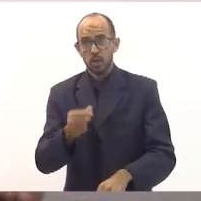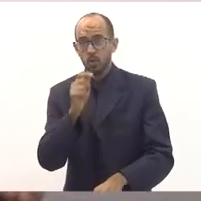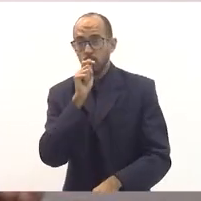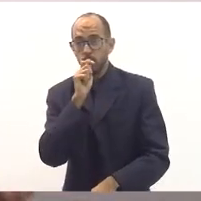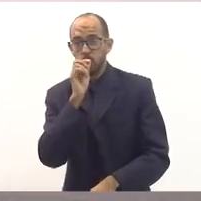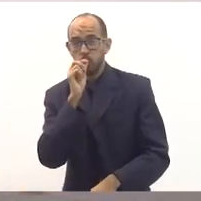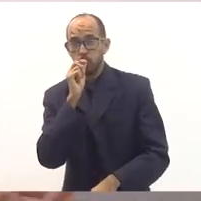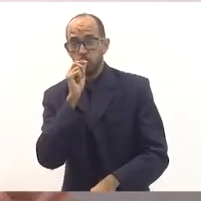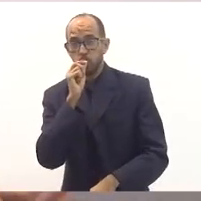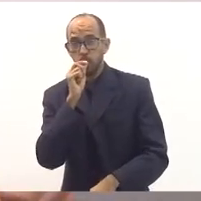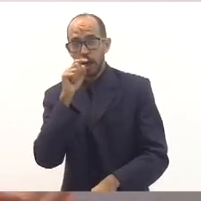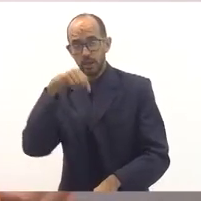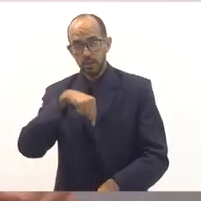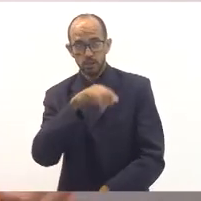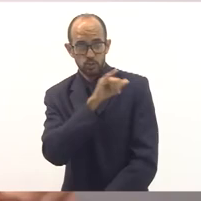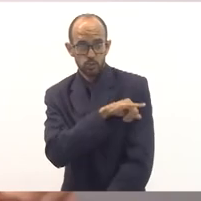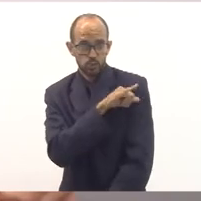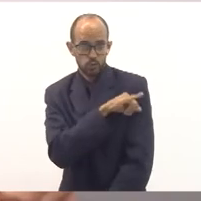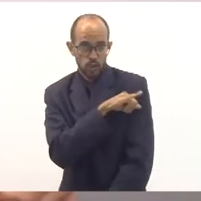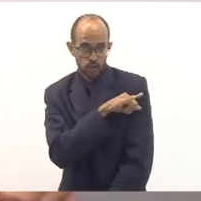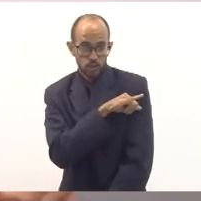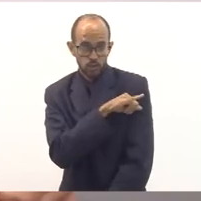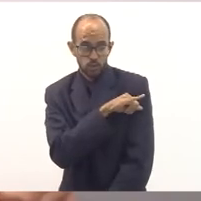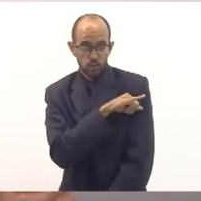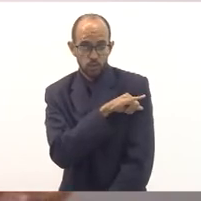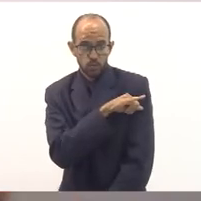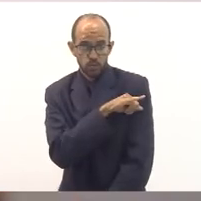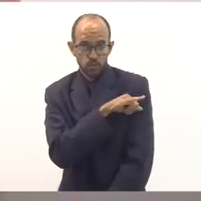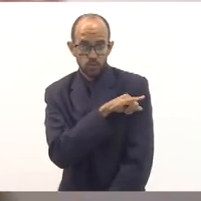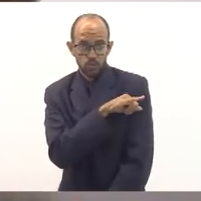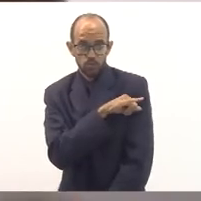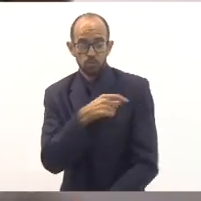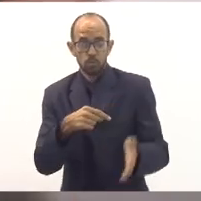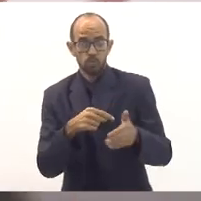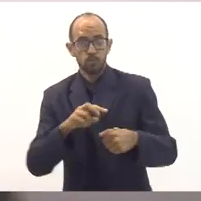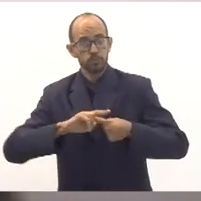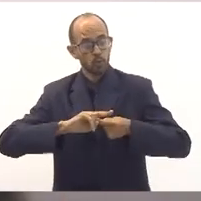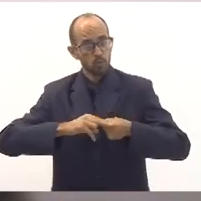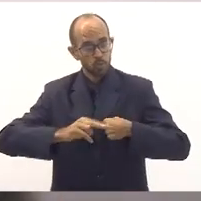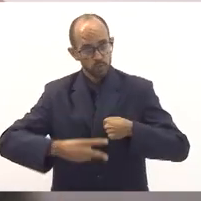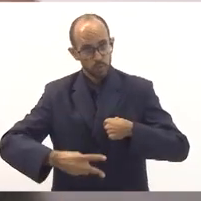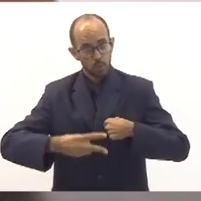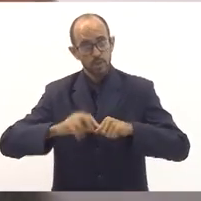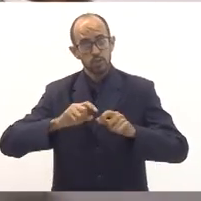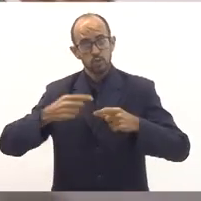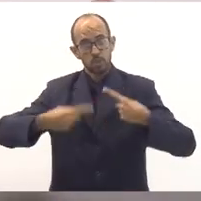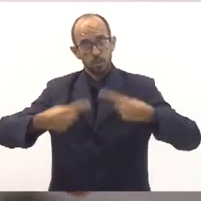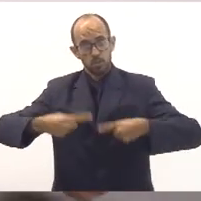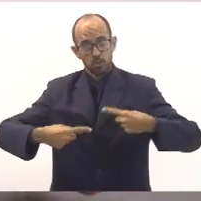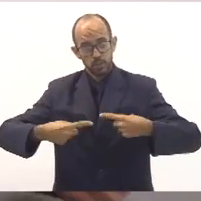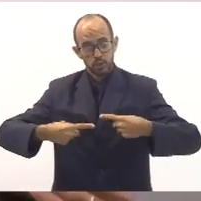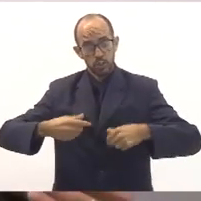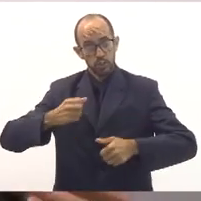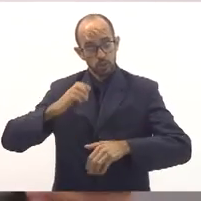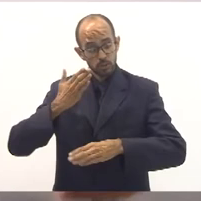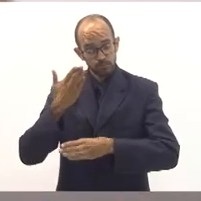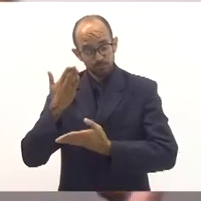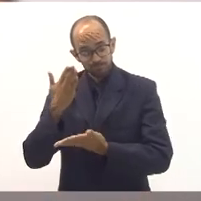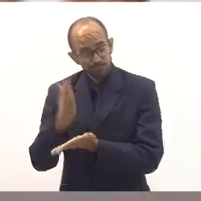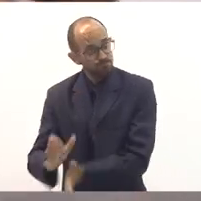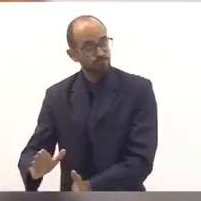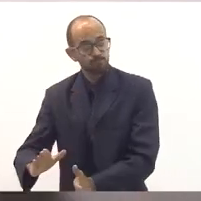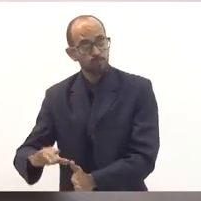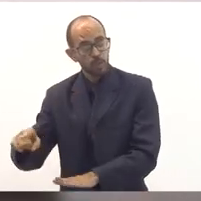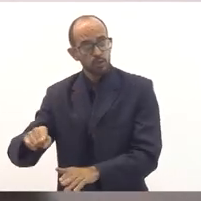pango aqui no Rio de Janeiro refletindo uma política de contenção social de um excedente de mão de